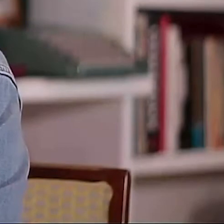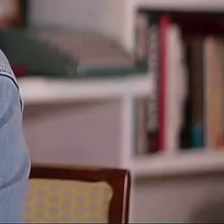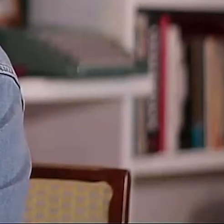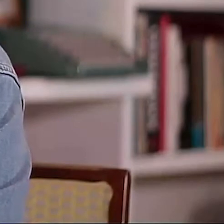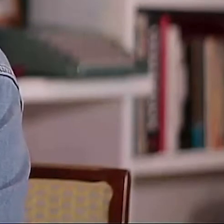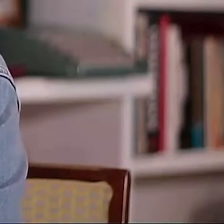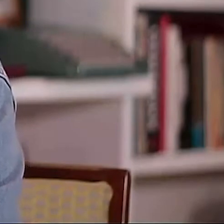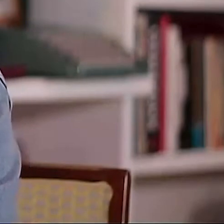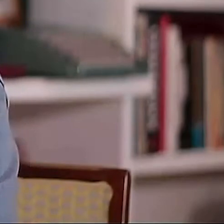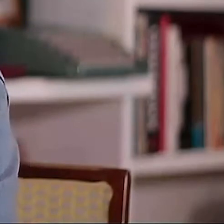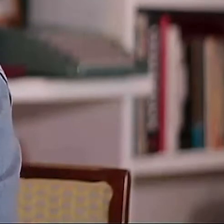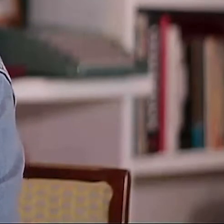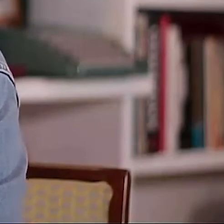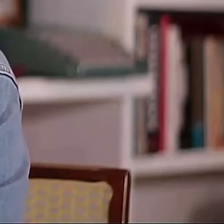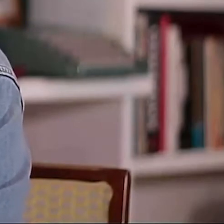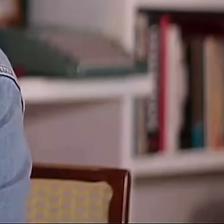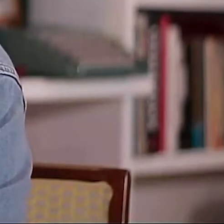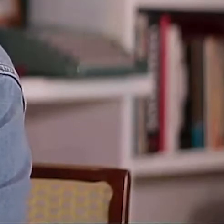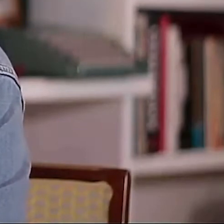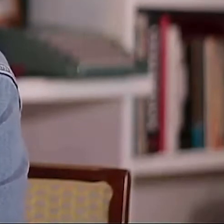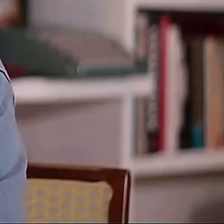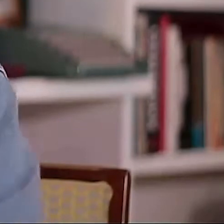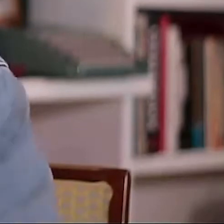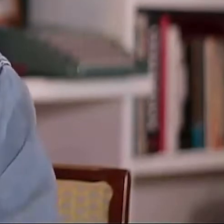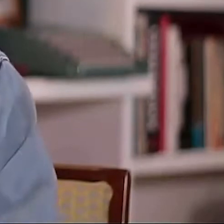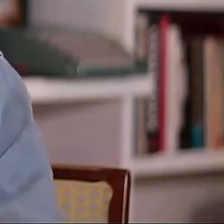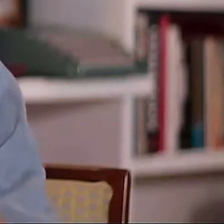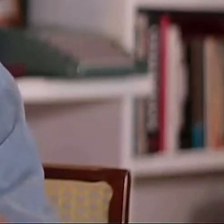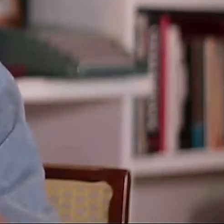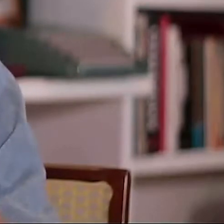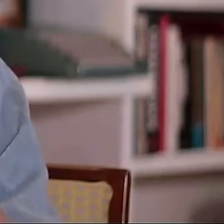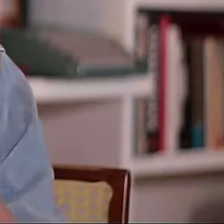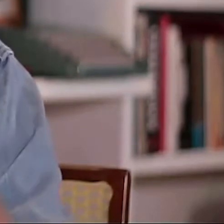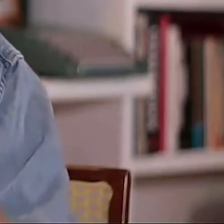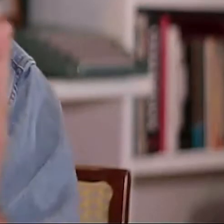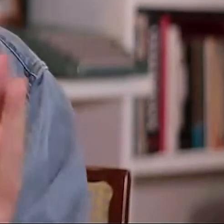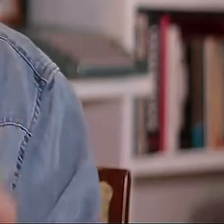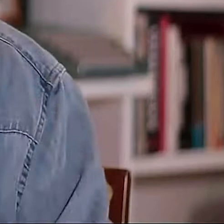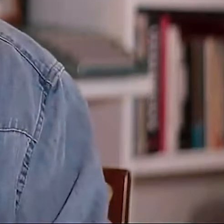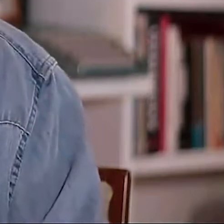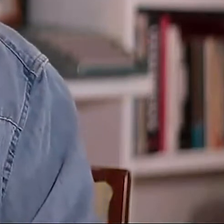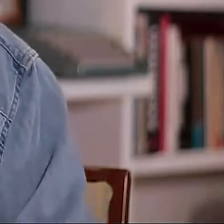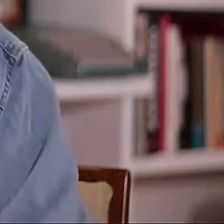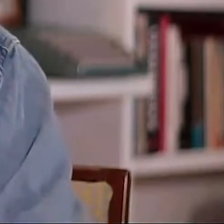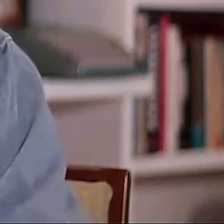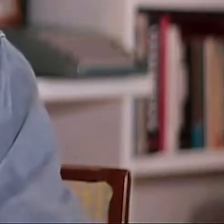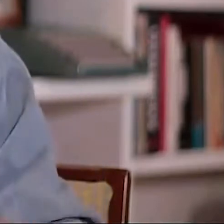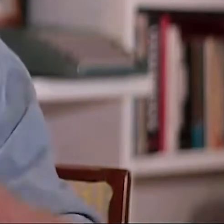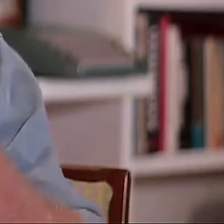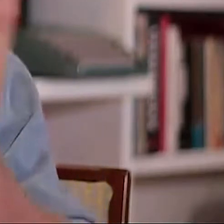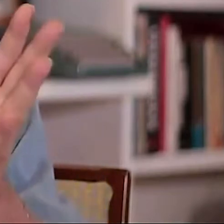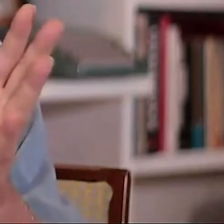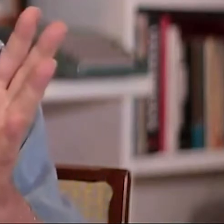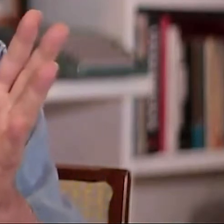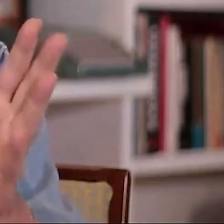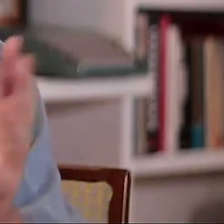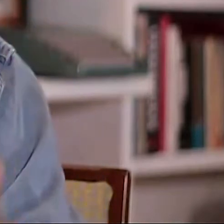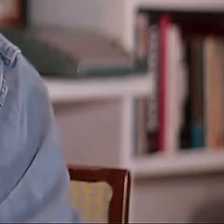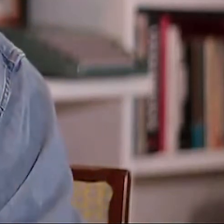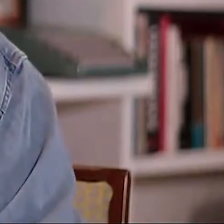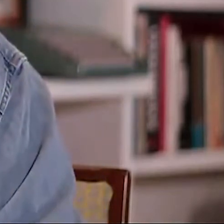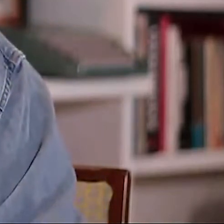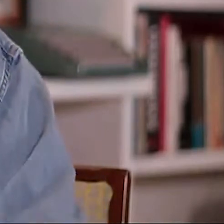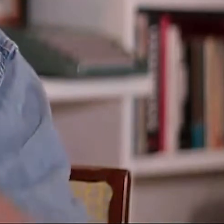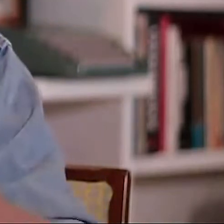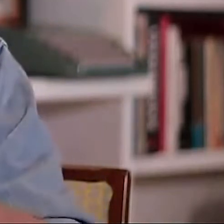Afonso Borges é um homem branco, de cabelos e barba grisalhos. Ele usa um óculos de grau com armação fina